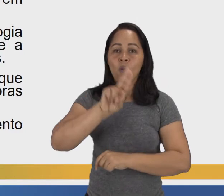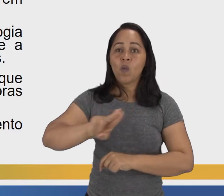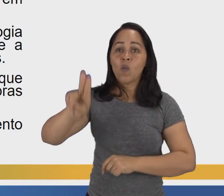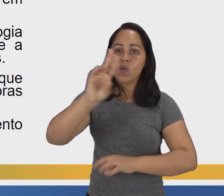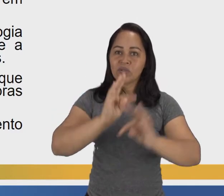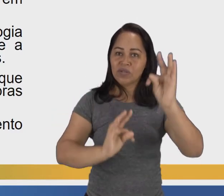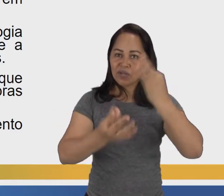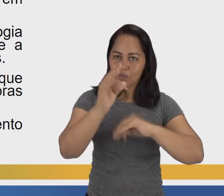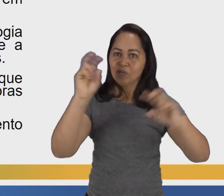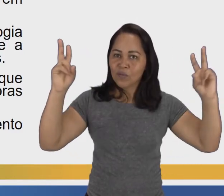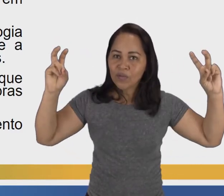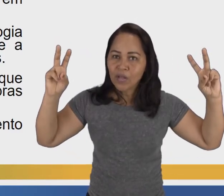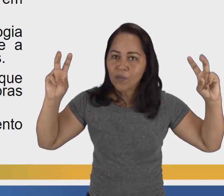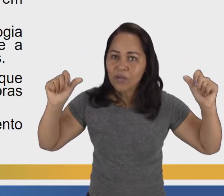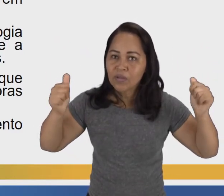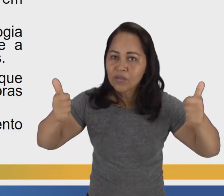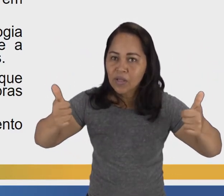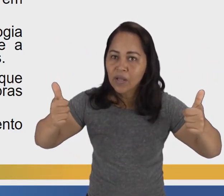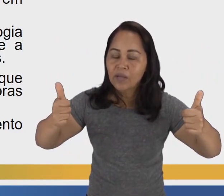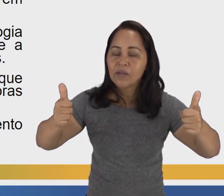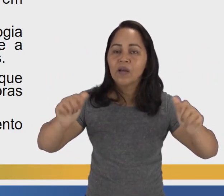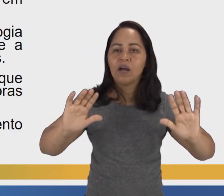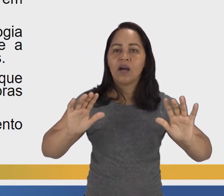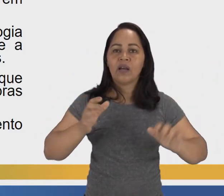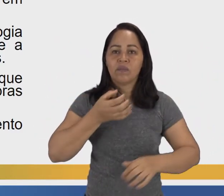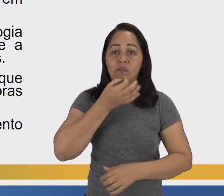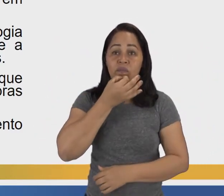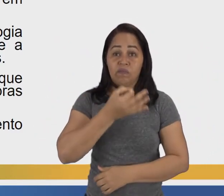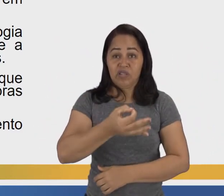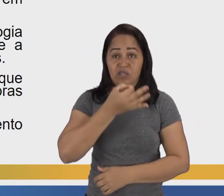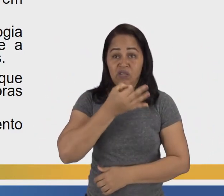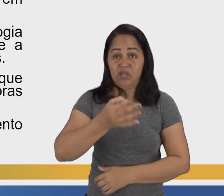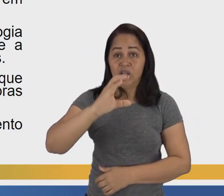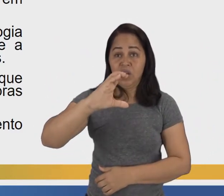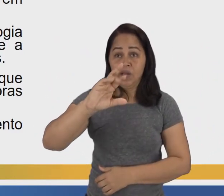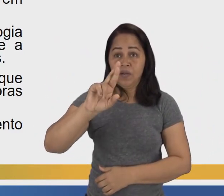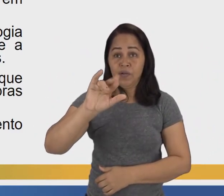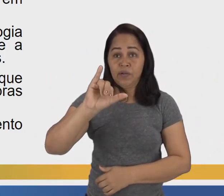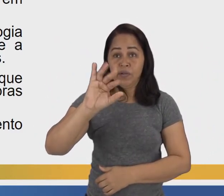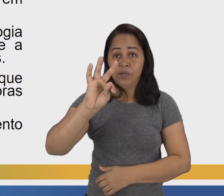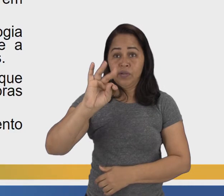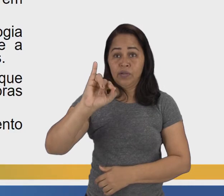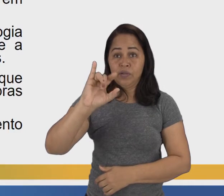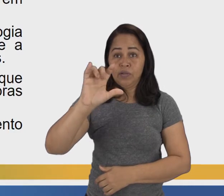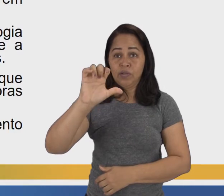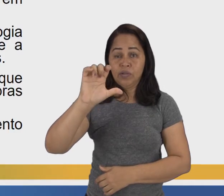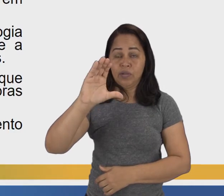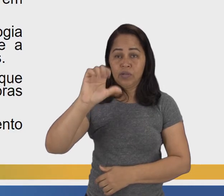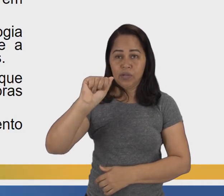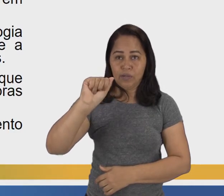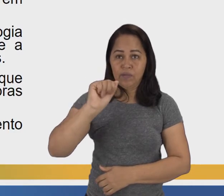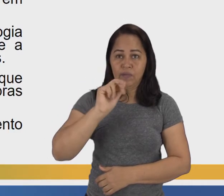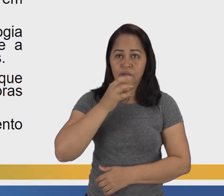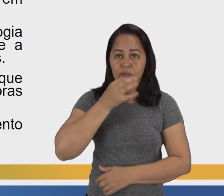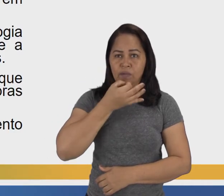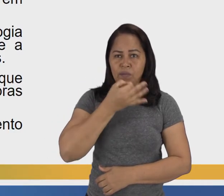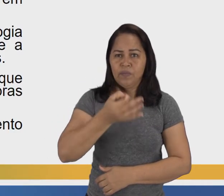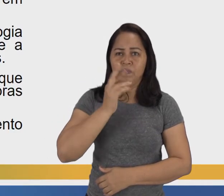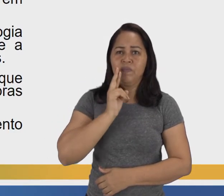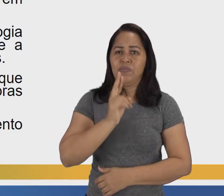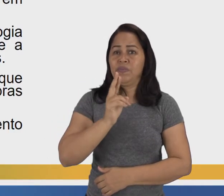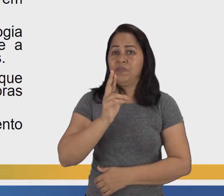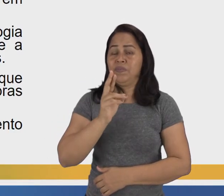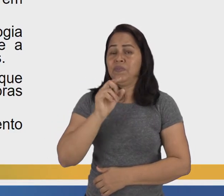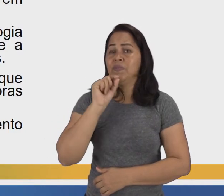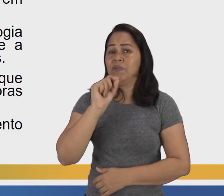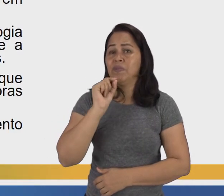da tecnologia. Essa charge crítica ou critica o quê? Bom, primeiro vamos entender aí. Existe um diálogo entre